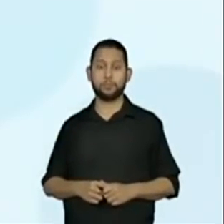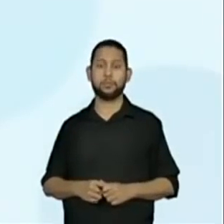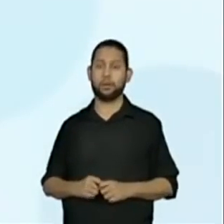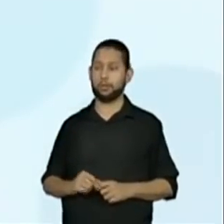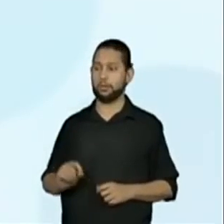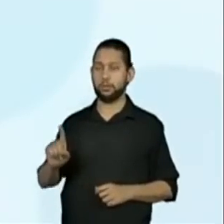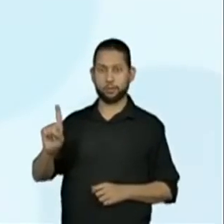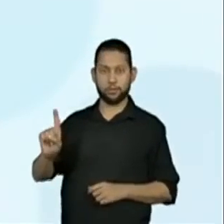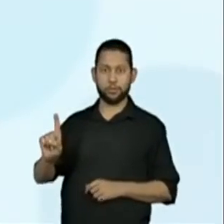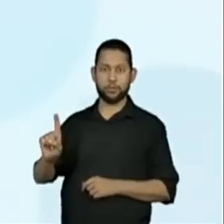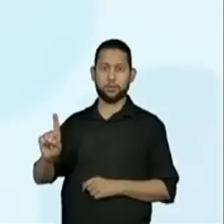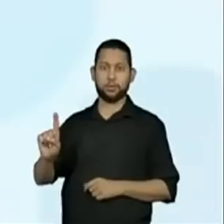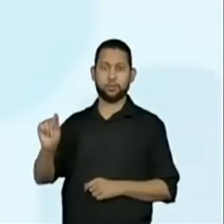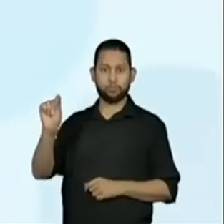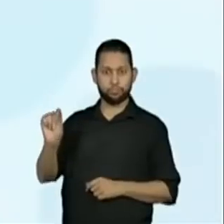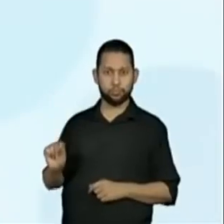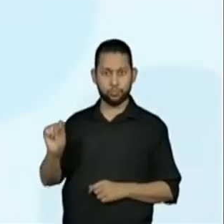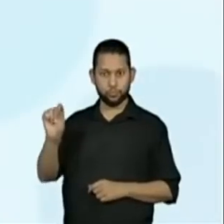2 m